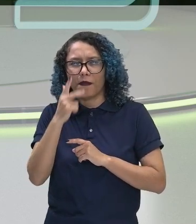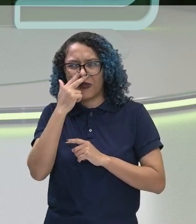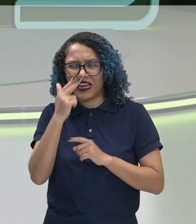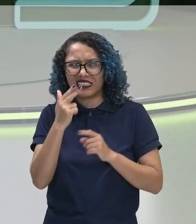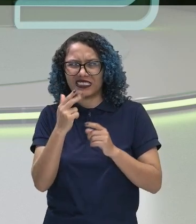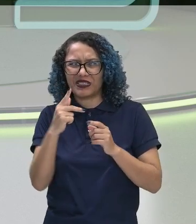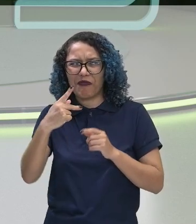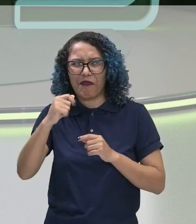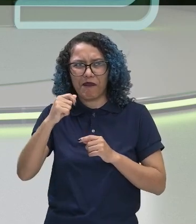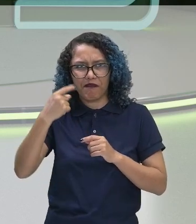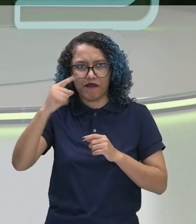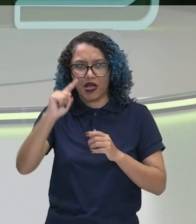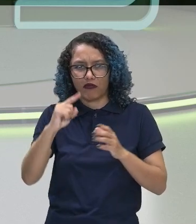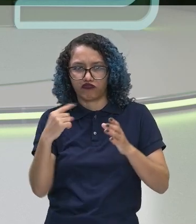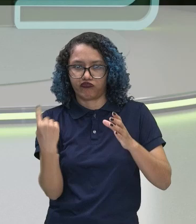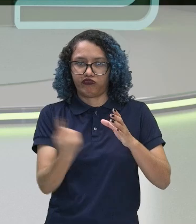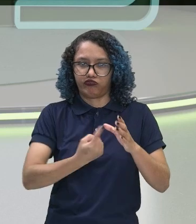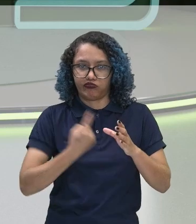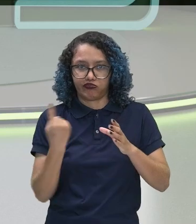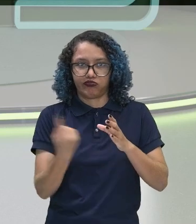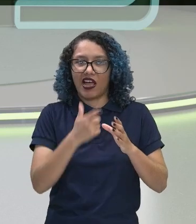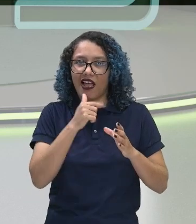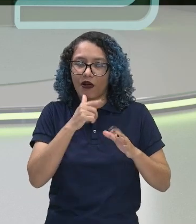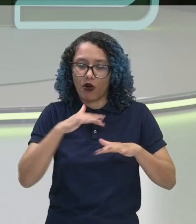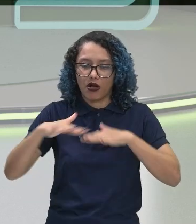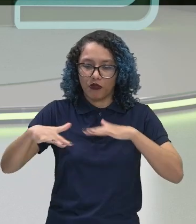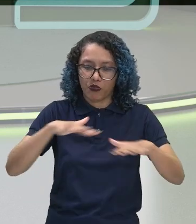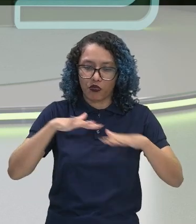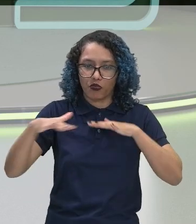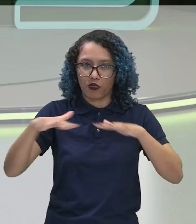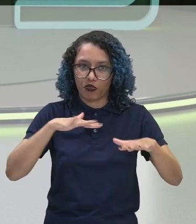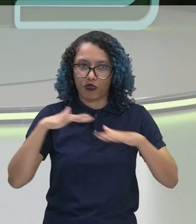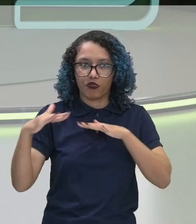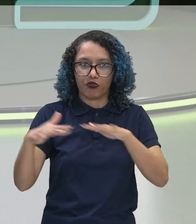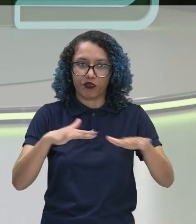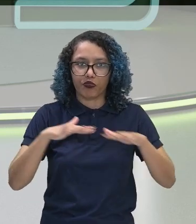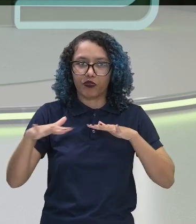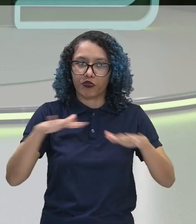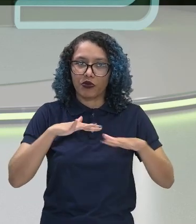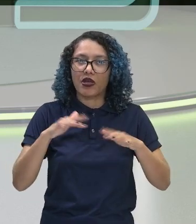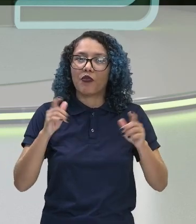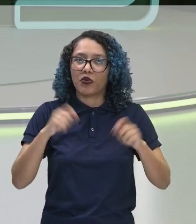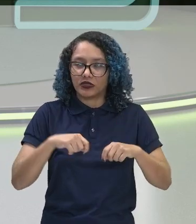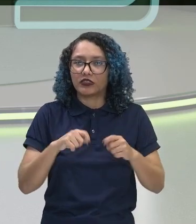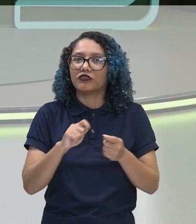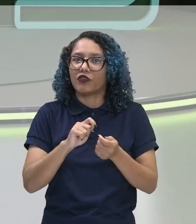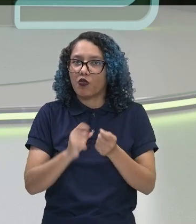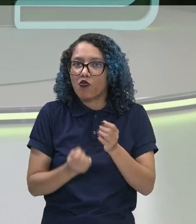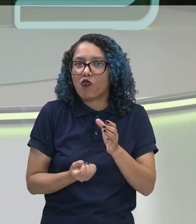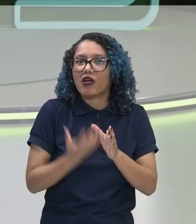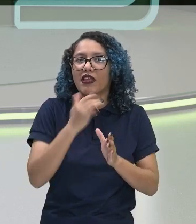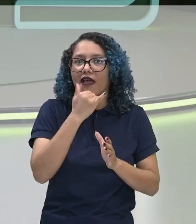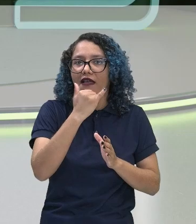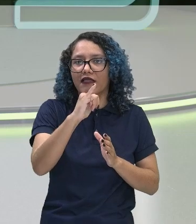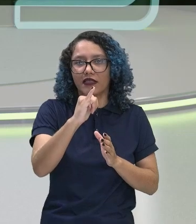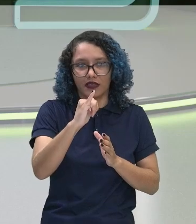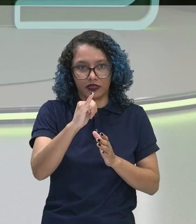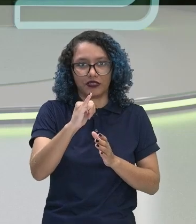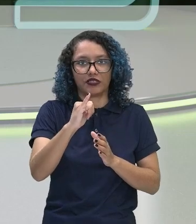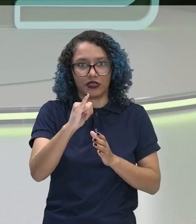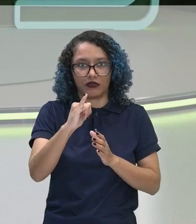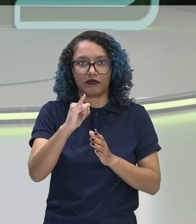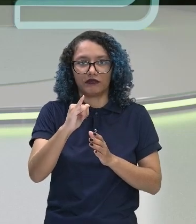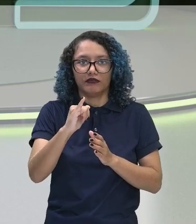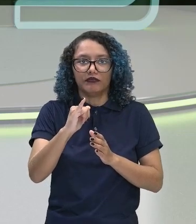movimentar essa água. E aí, esse movimento, gente, vai gerar uma energia, né, que ela vai ser